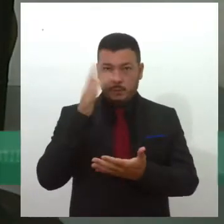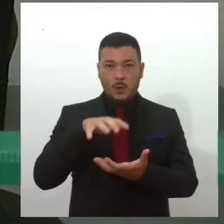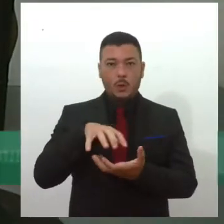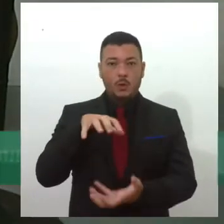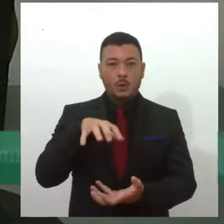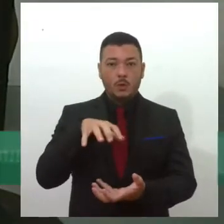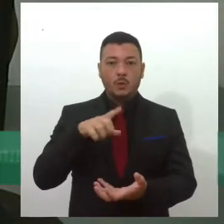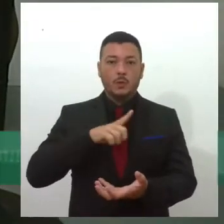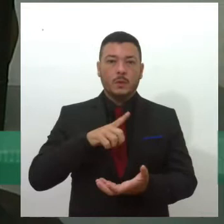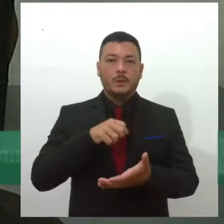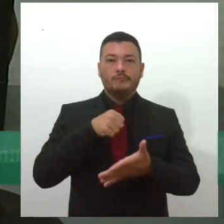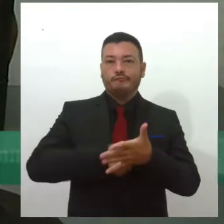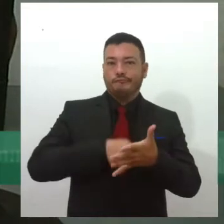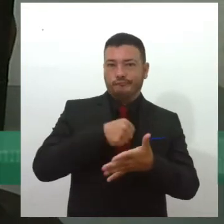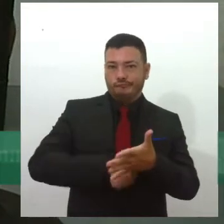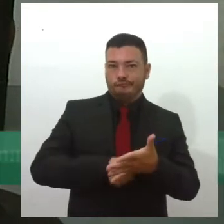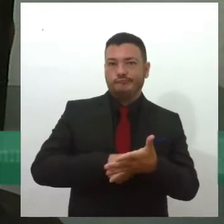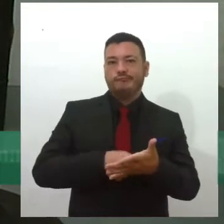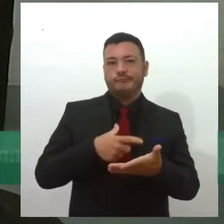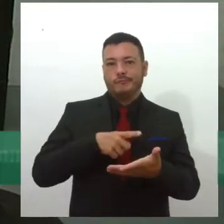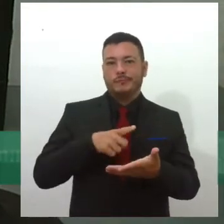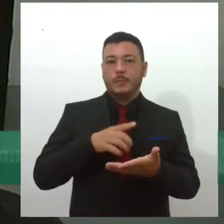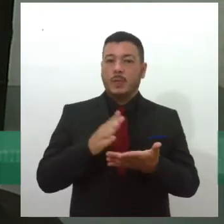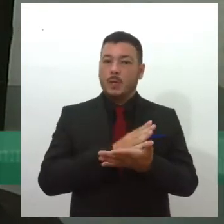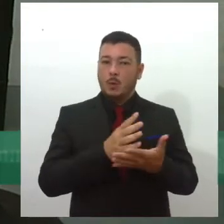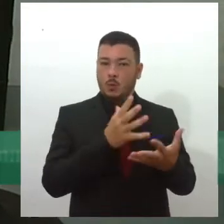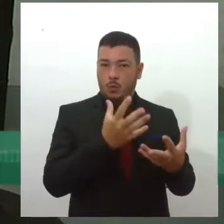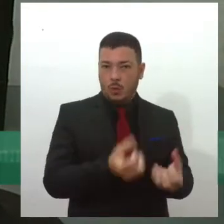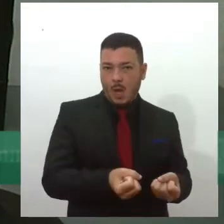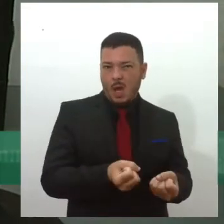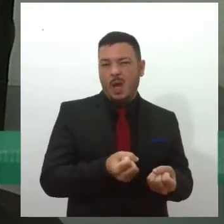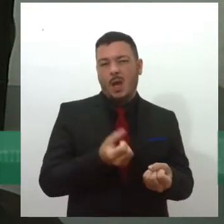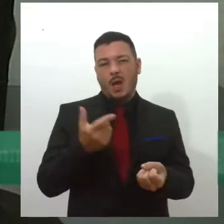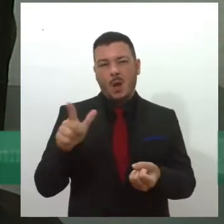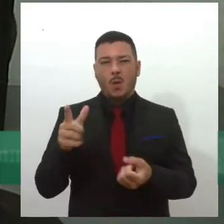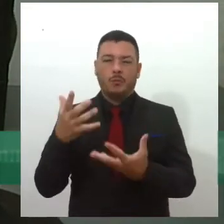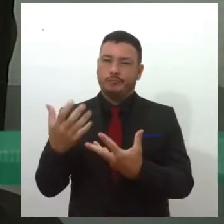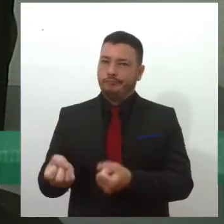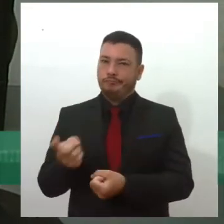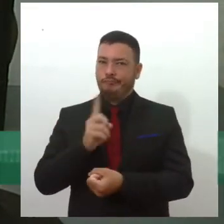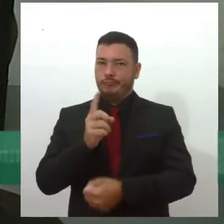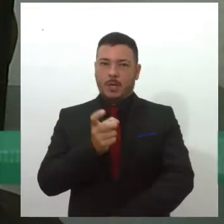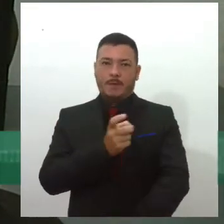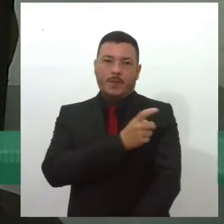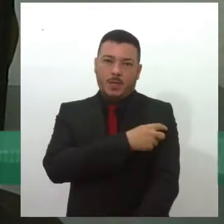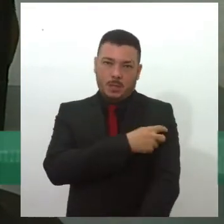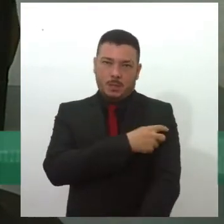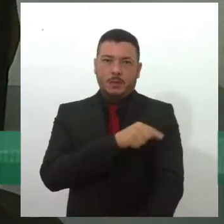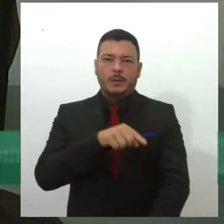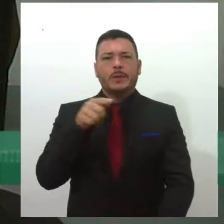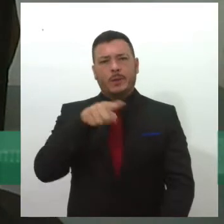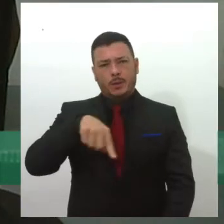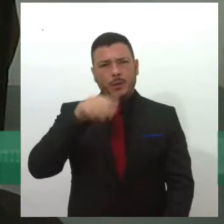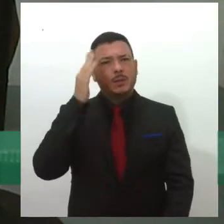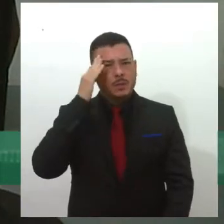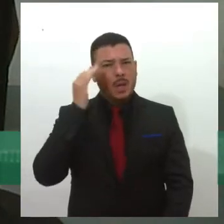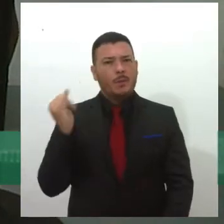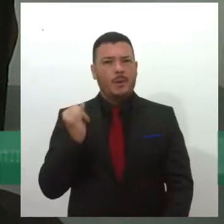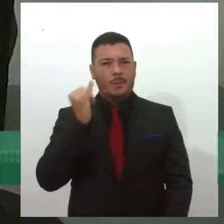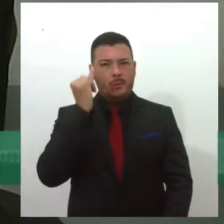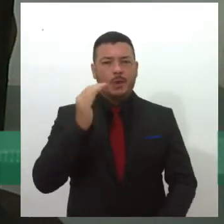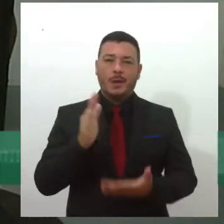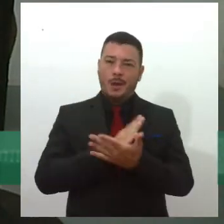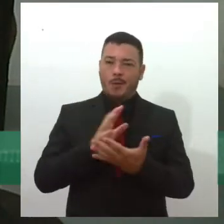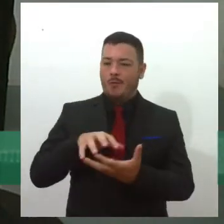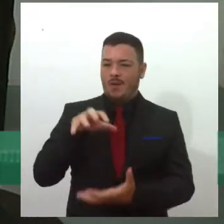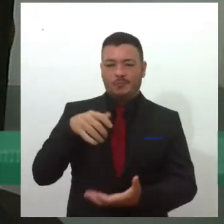um pouco maior, a gente sabe da adesão aí da população à vacinação, da importância da vacinação, mas alguns idosos